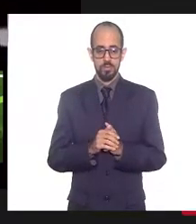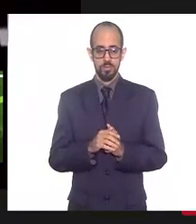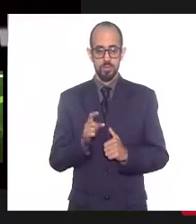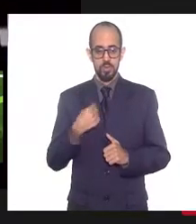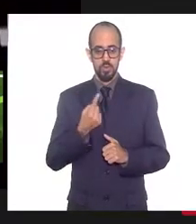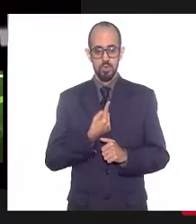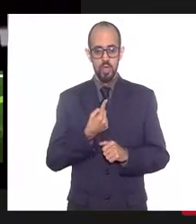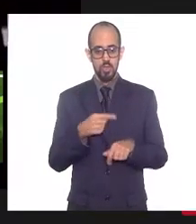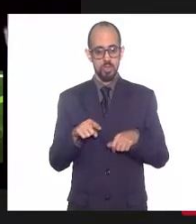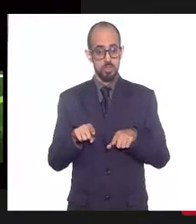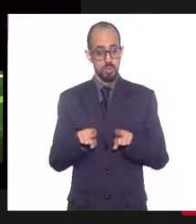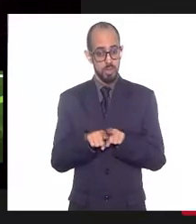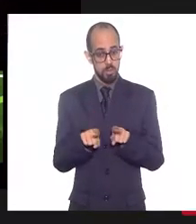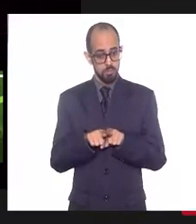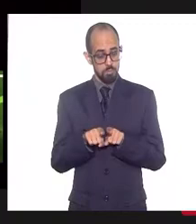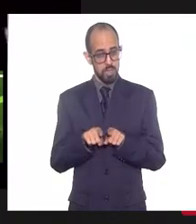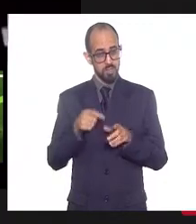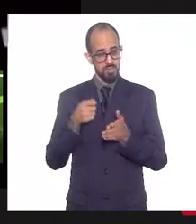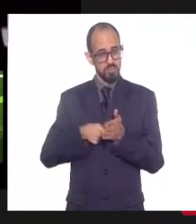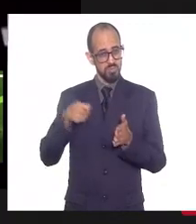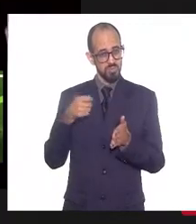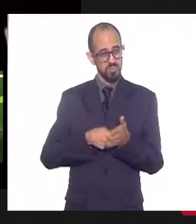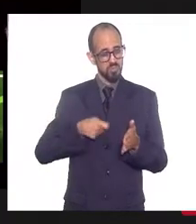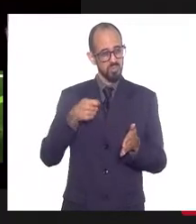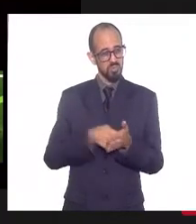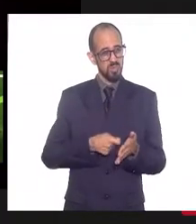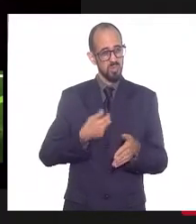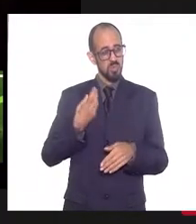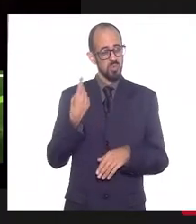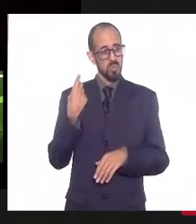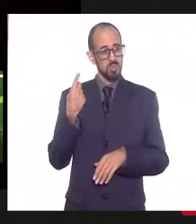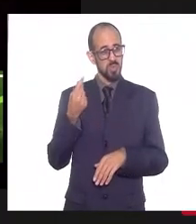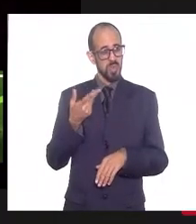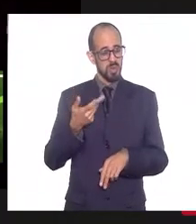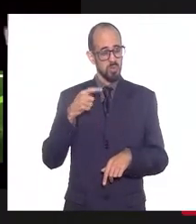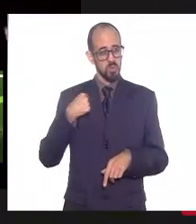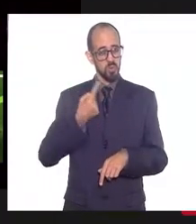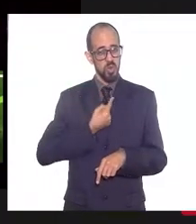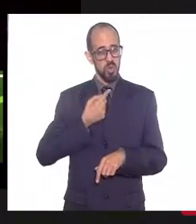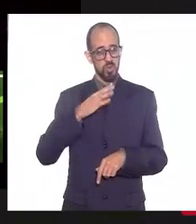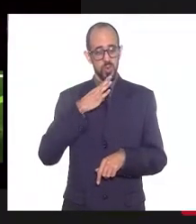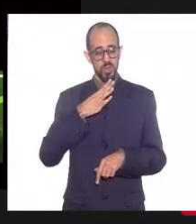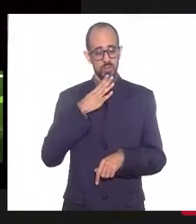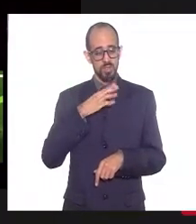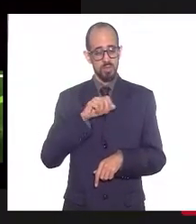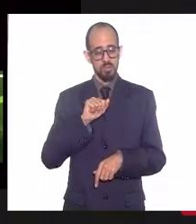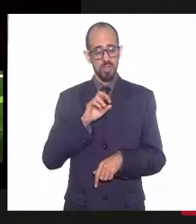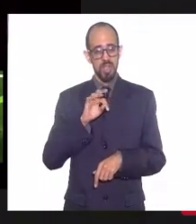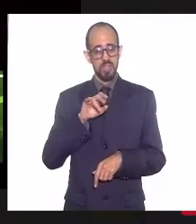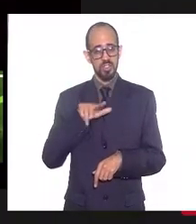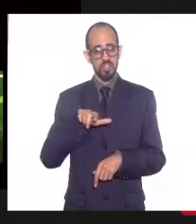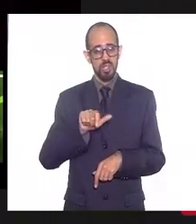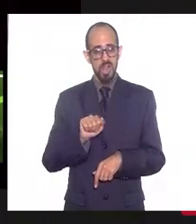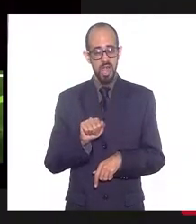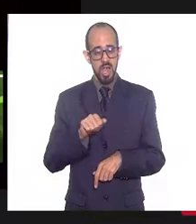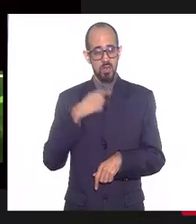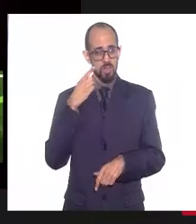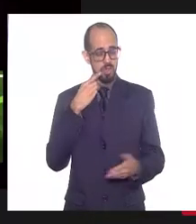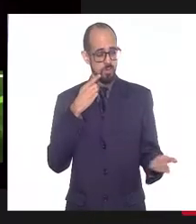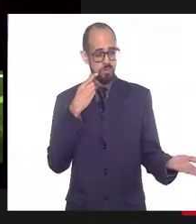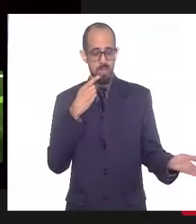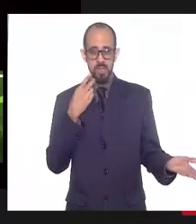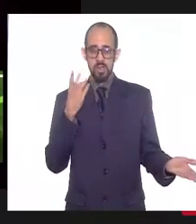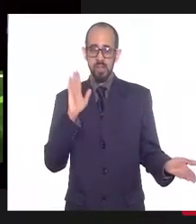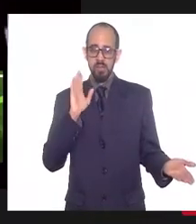que também já está militando nisso já tem bastante tempo, a gente conhece o deputado Átila Nunes de